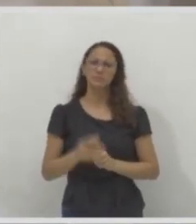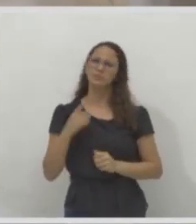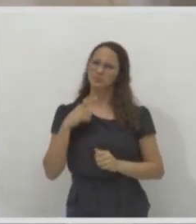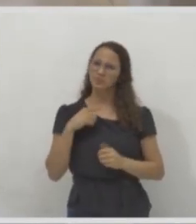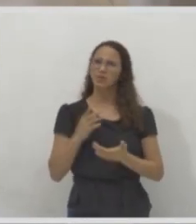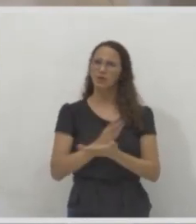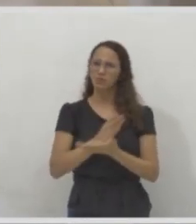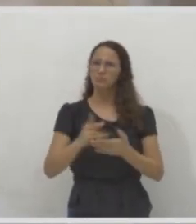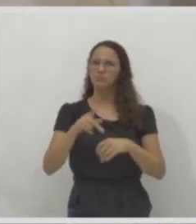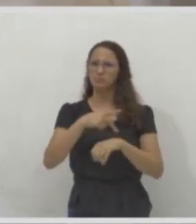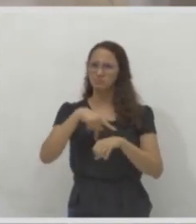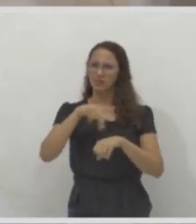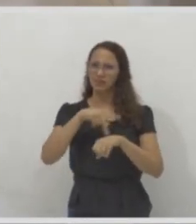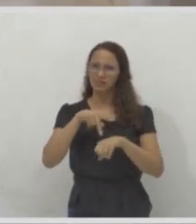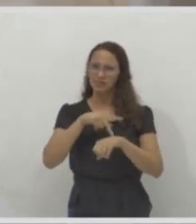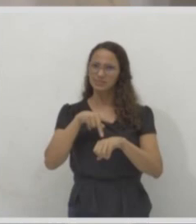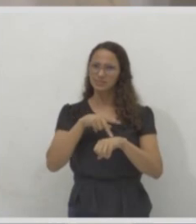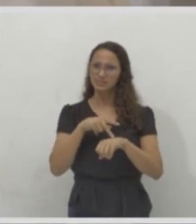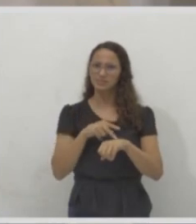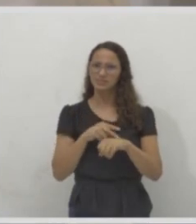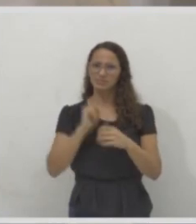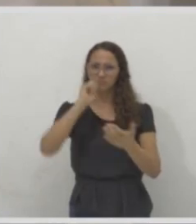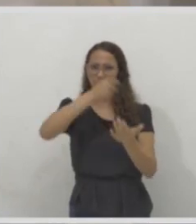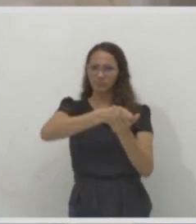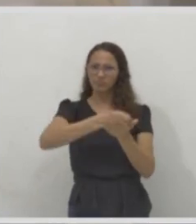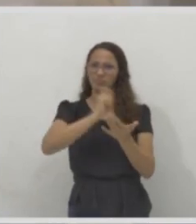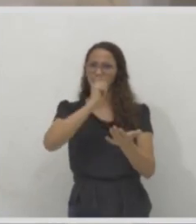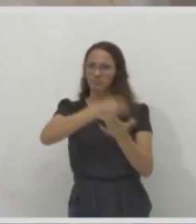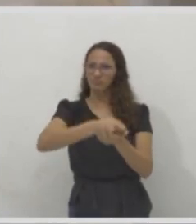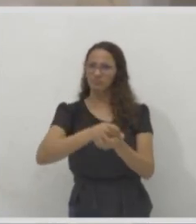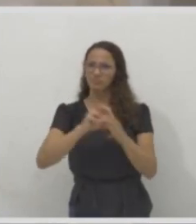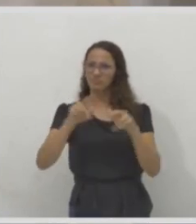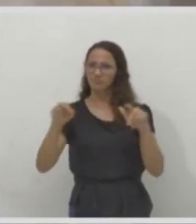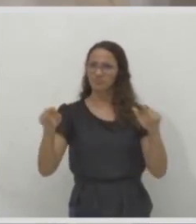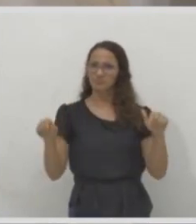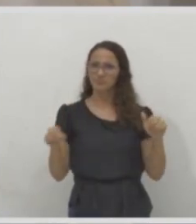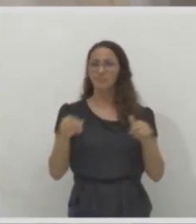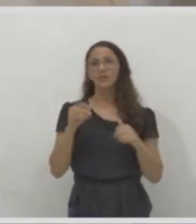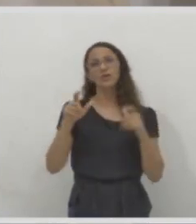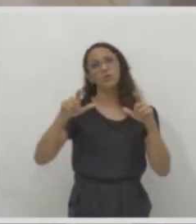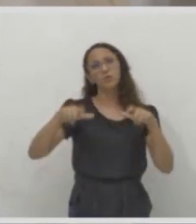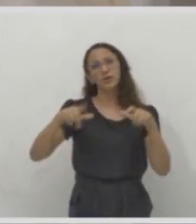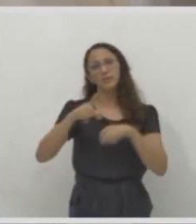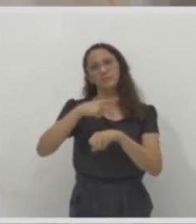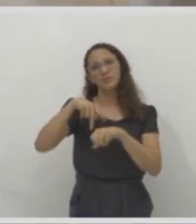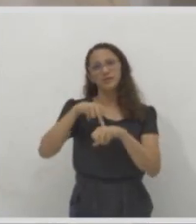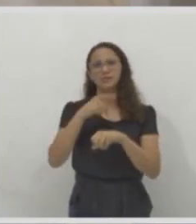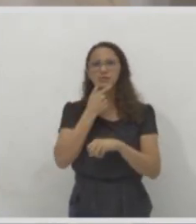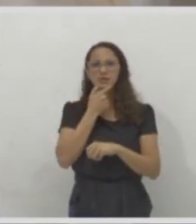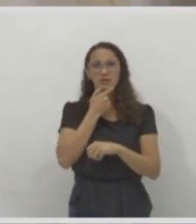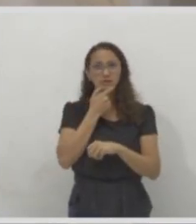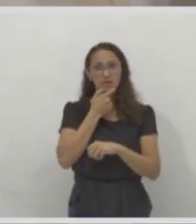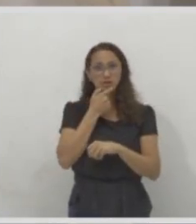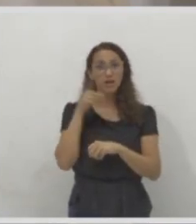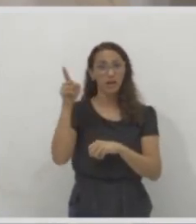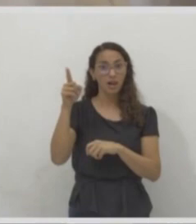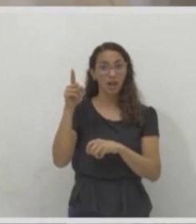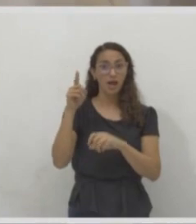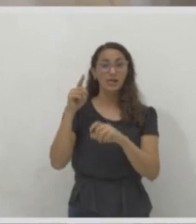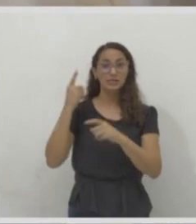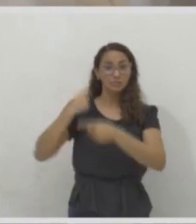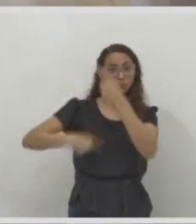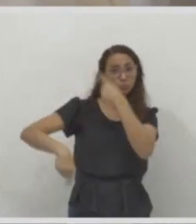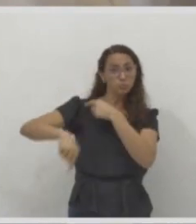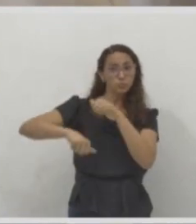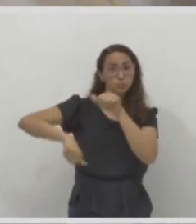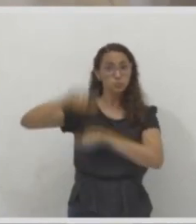aviamento. A gente pode falar na Inglaterra, que estava vivendo a sua revolução industrial, que precisava da